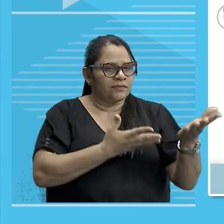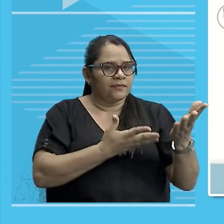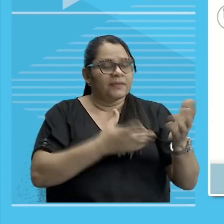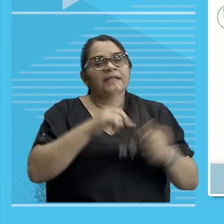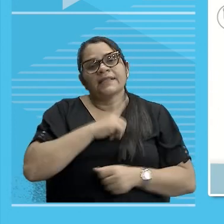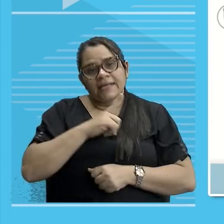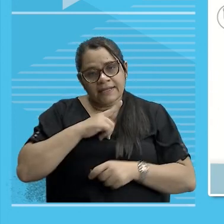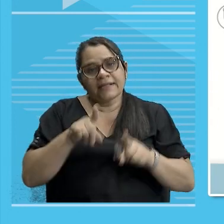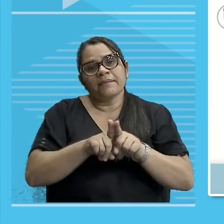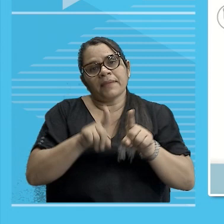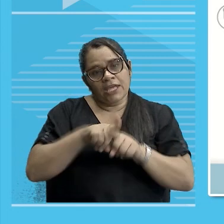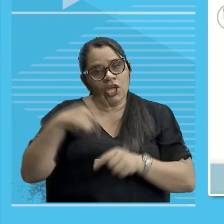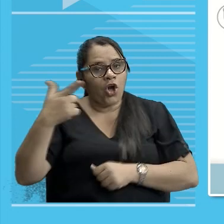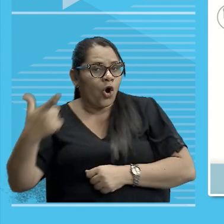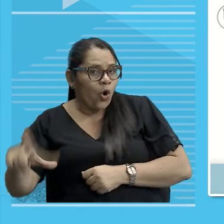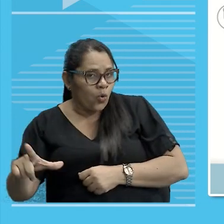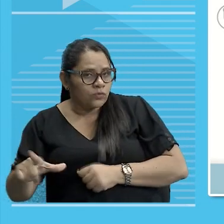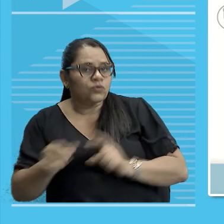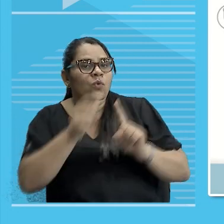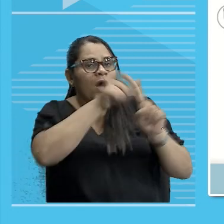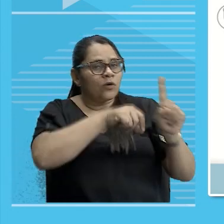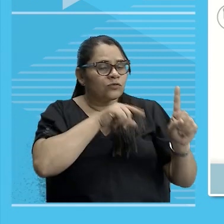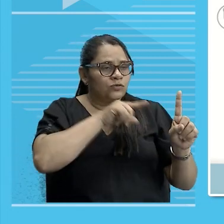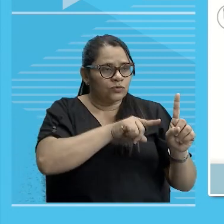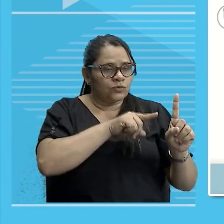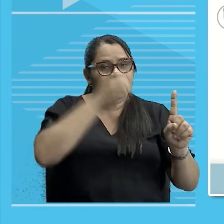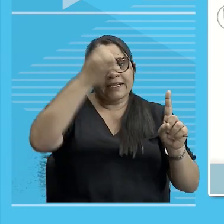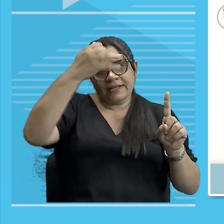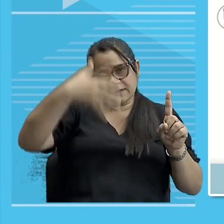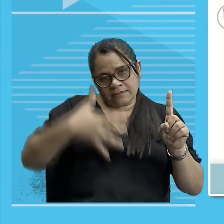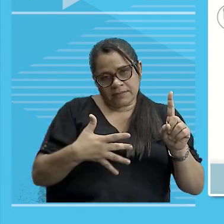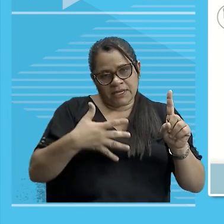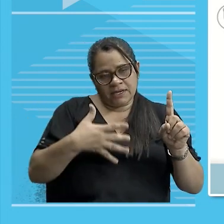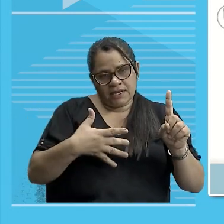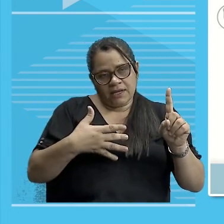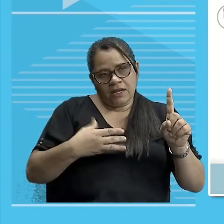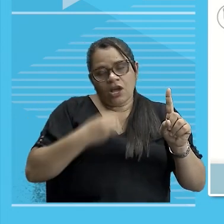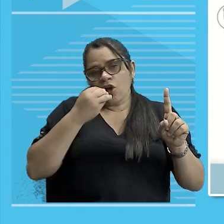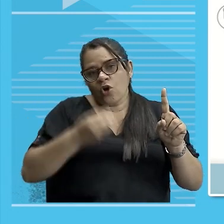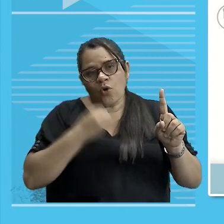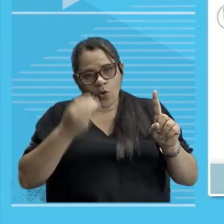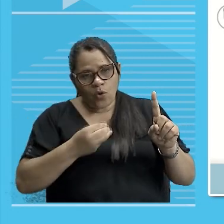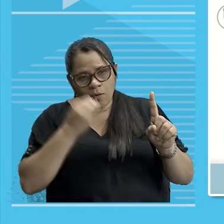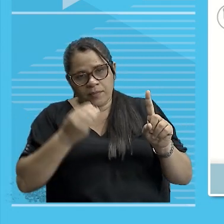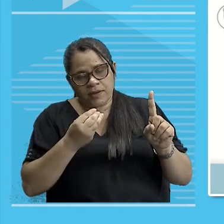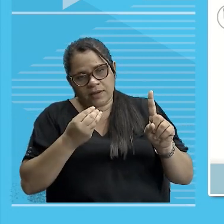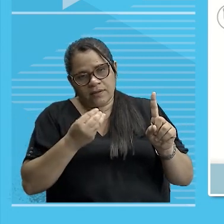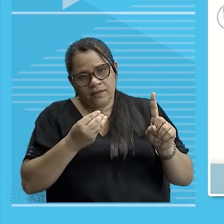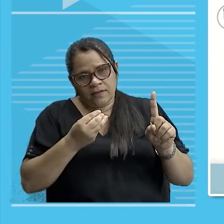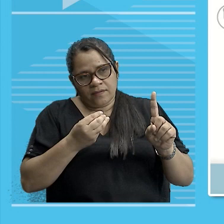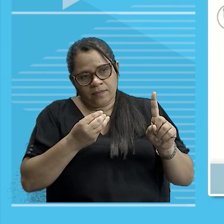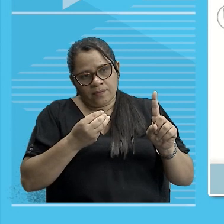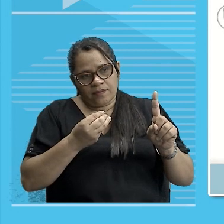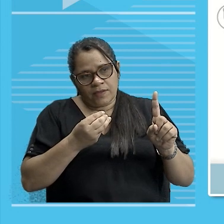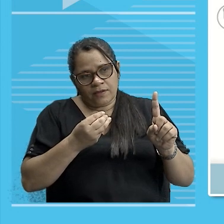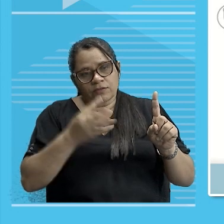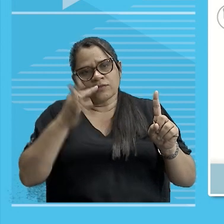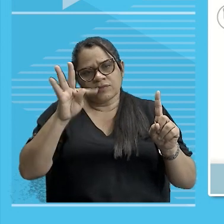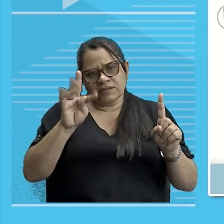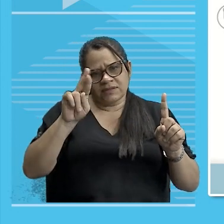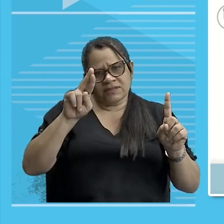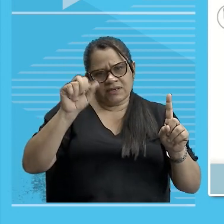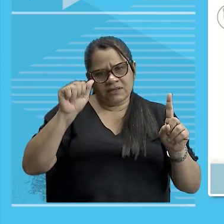outro autor ele fala do transcendental